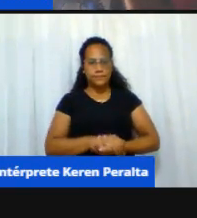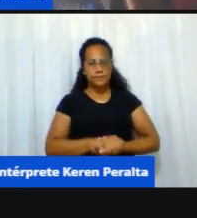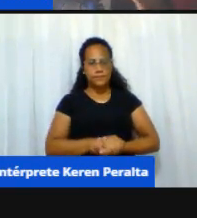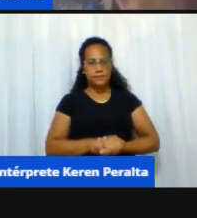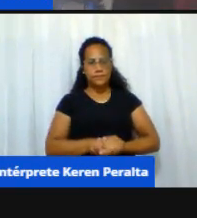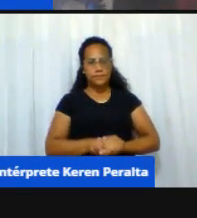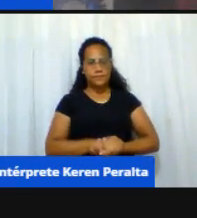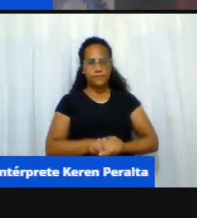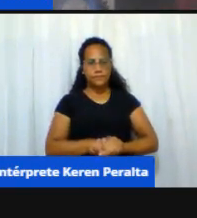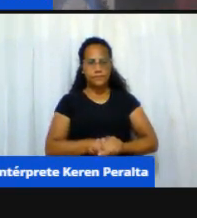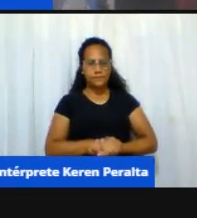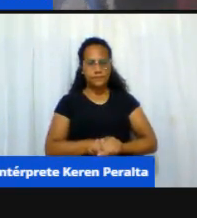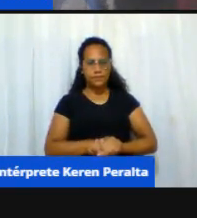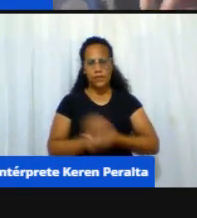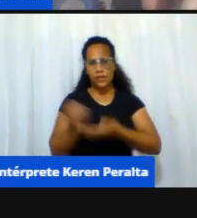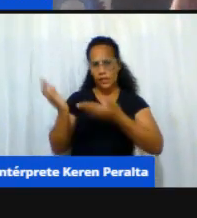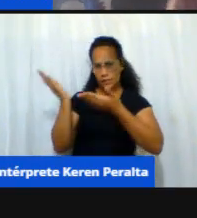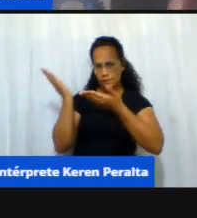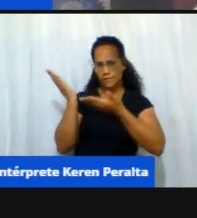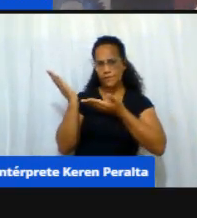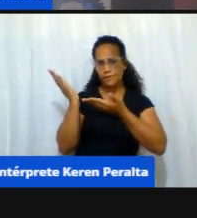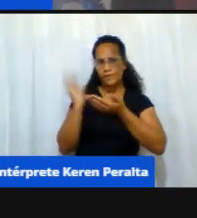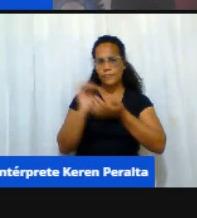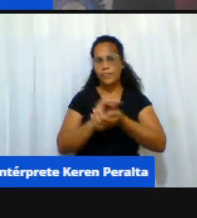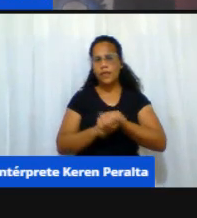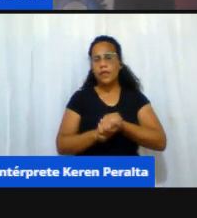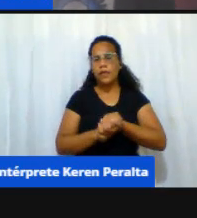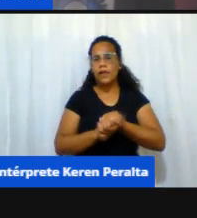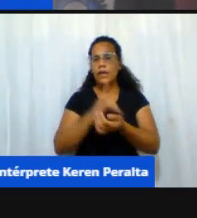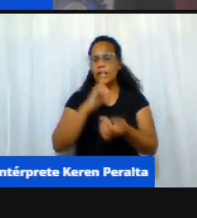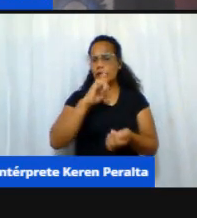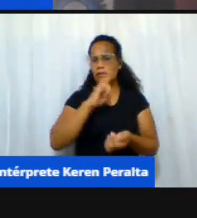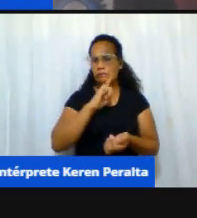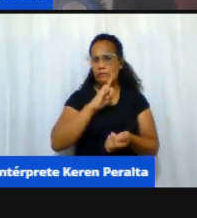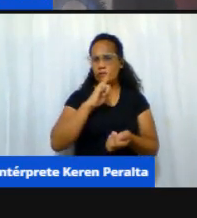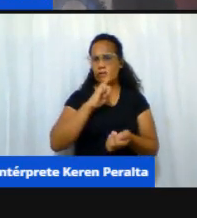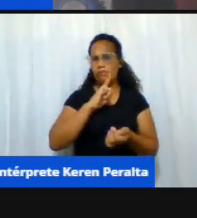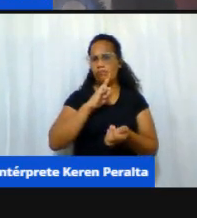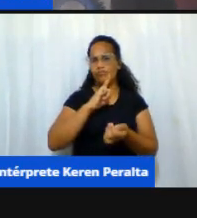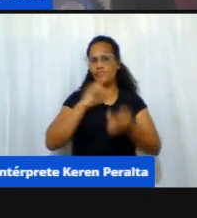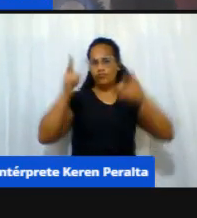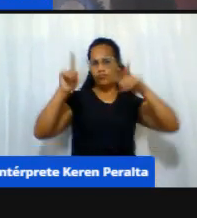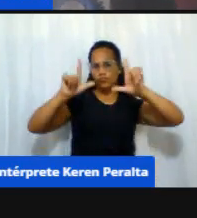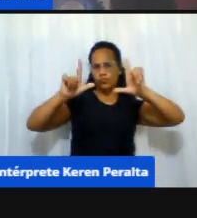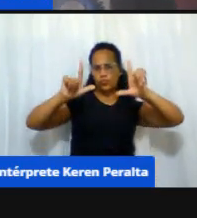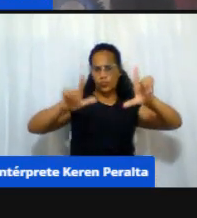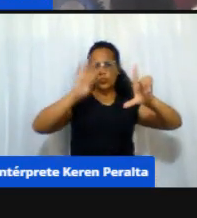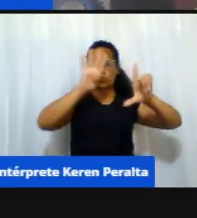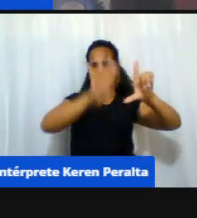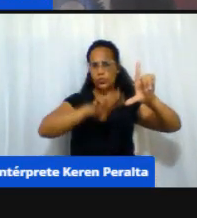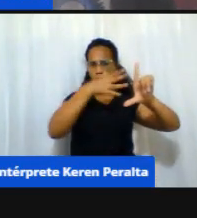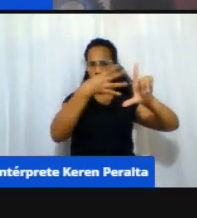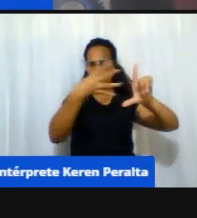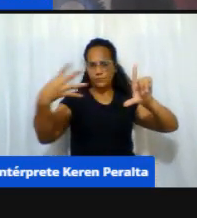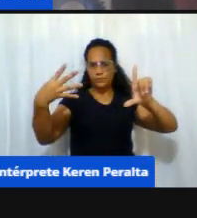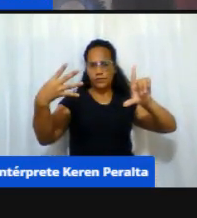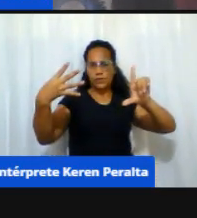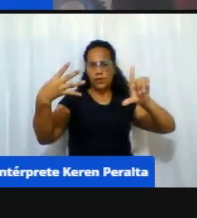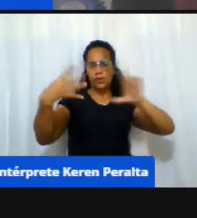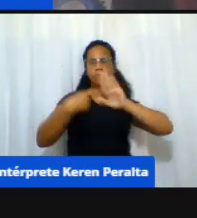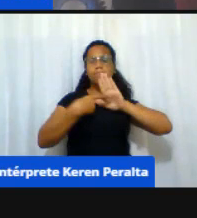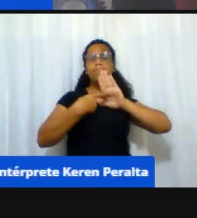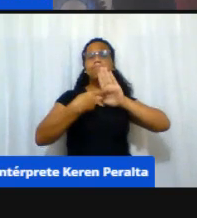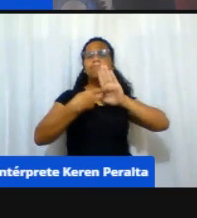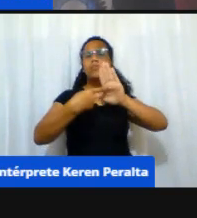Aqui, construímos um protótipo de organograma a fim de que fique mais visível